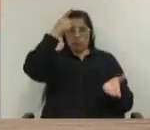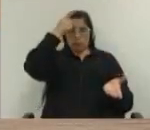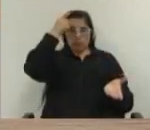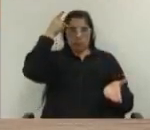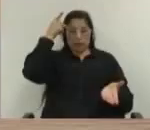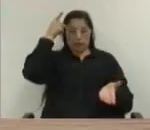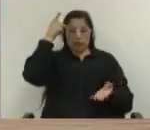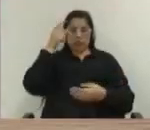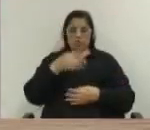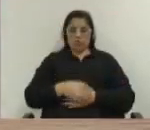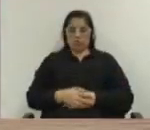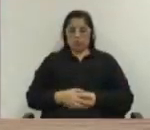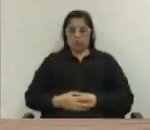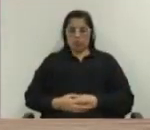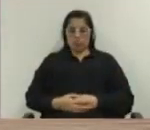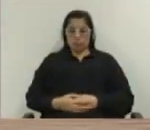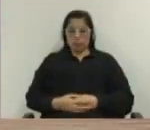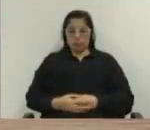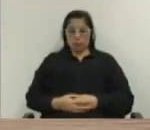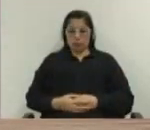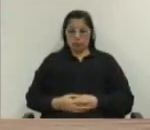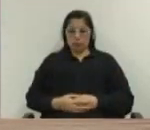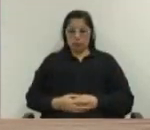Radiche, prefeito municipal.